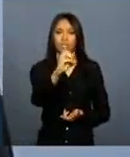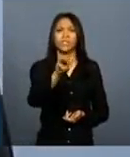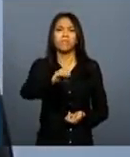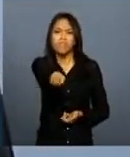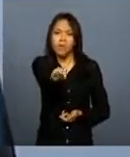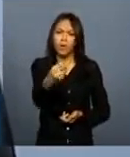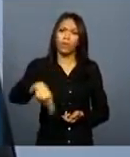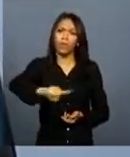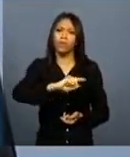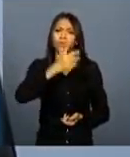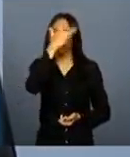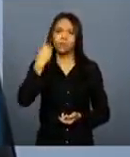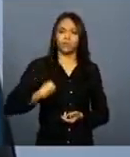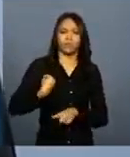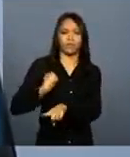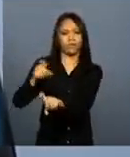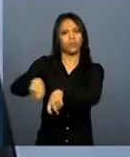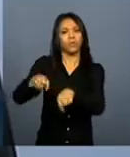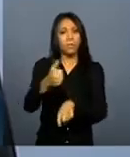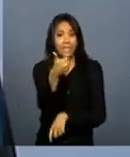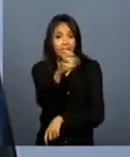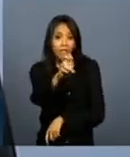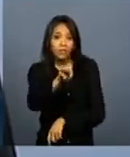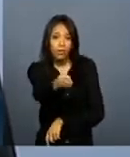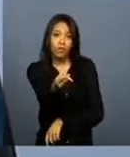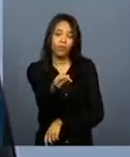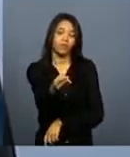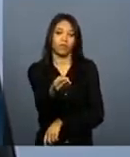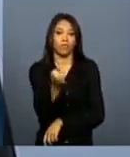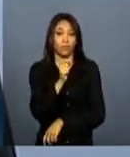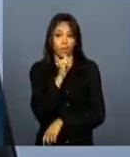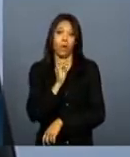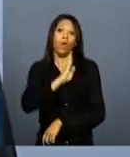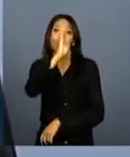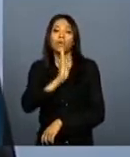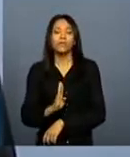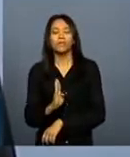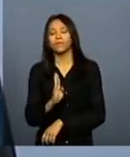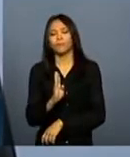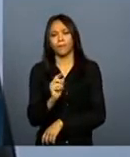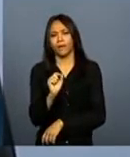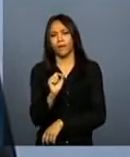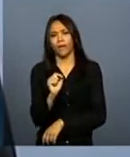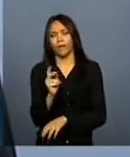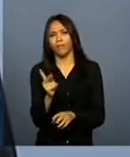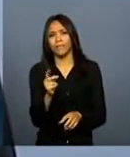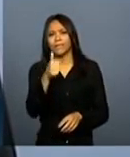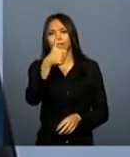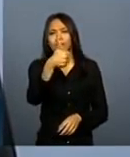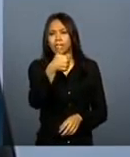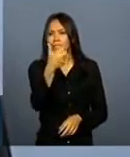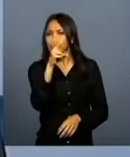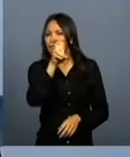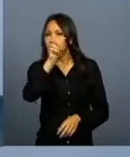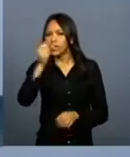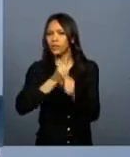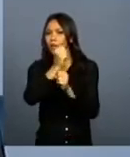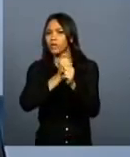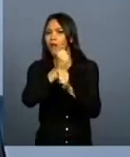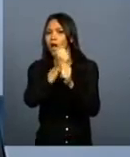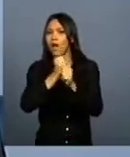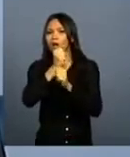de brasileiros que estão no campo, 15 milhões. O Brasil levou 500 anos para levar